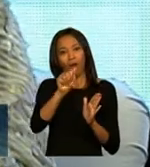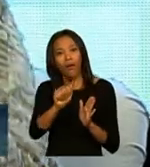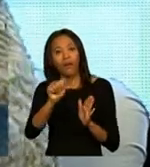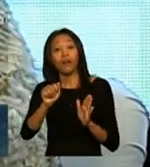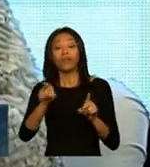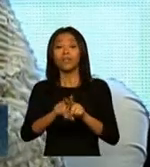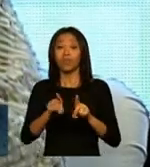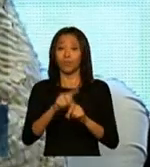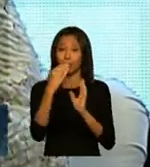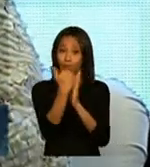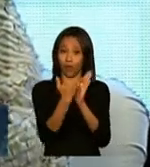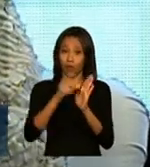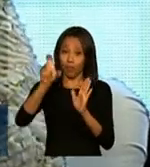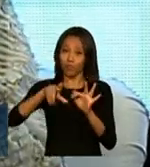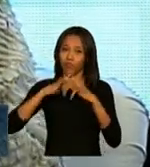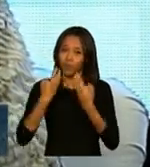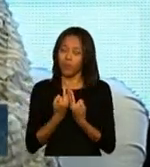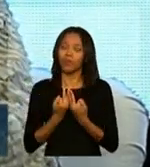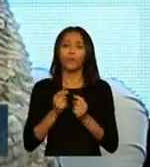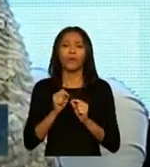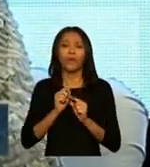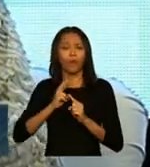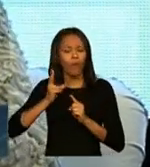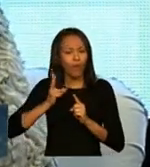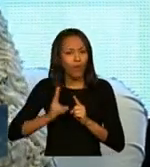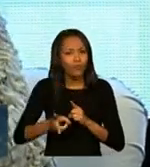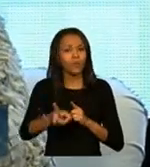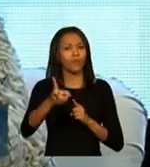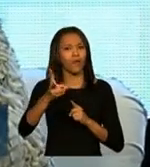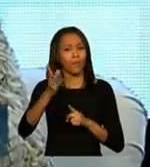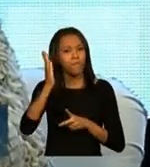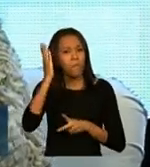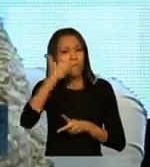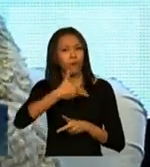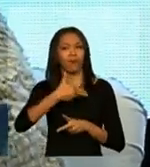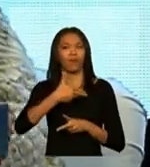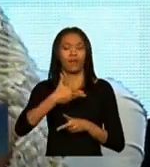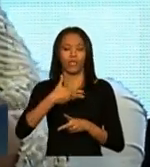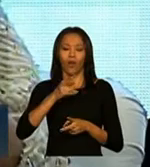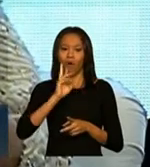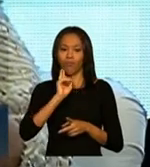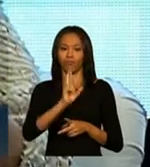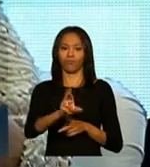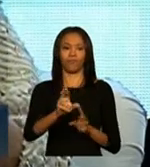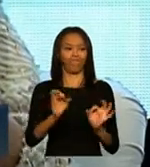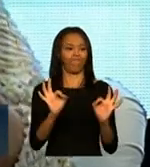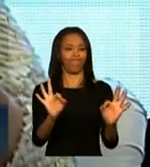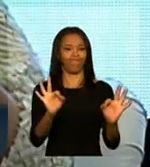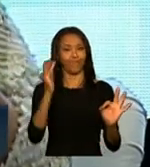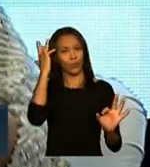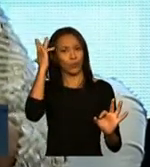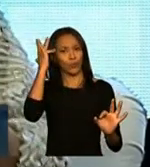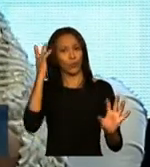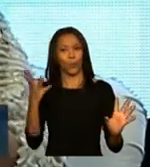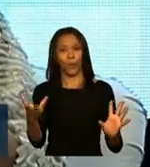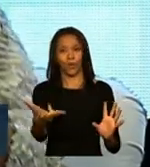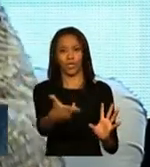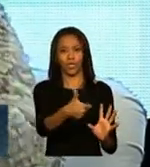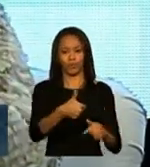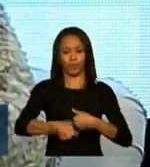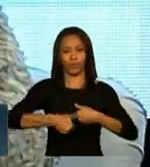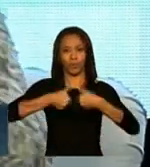continuar tendo como provar o resultado e a eficiência. Isso também